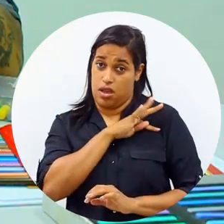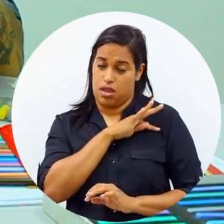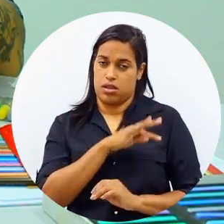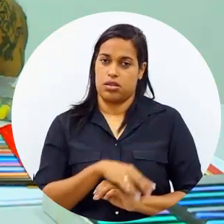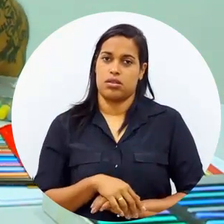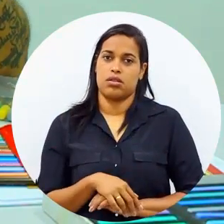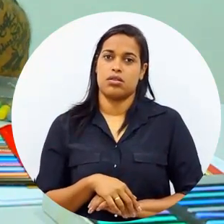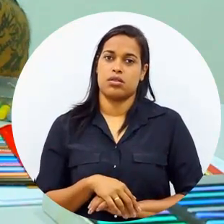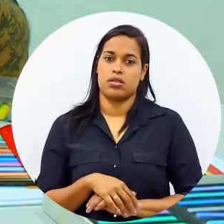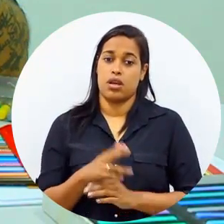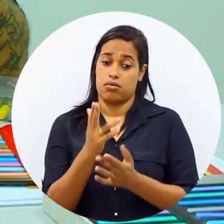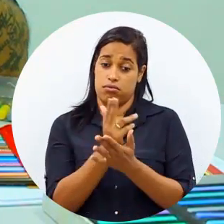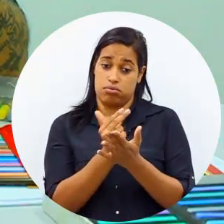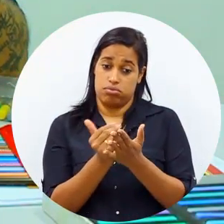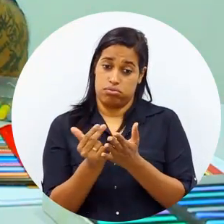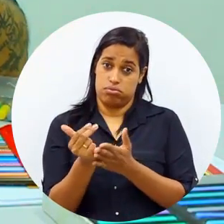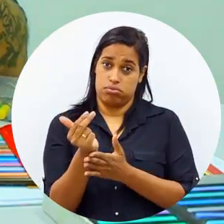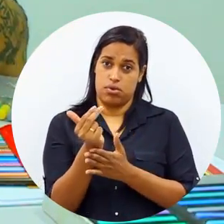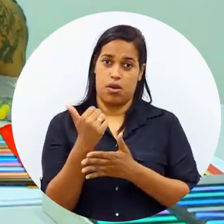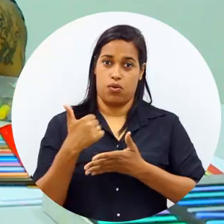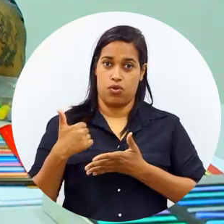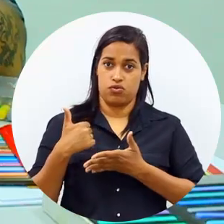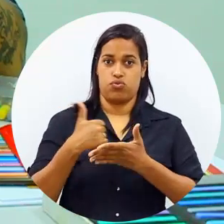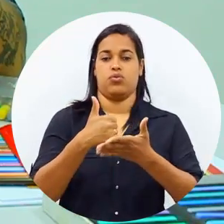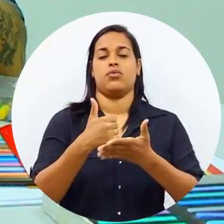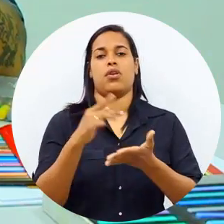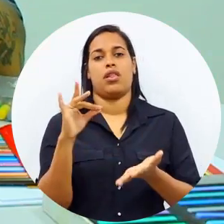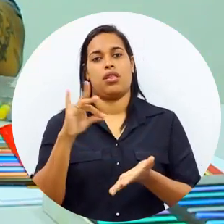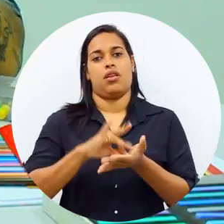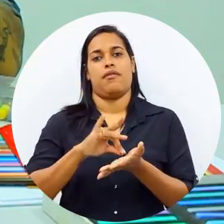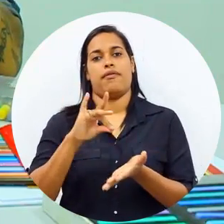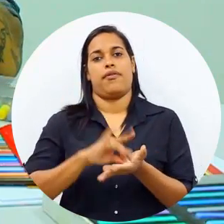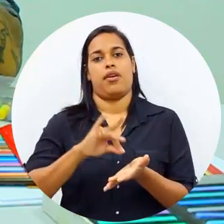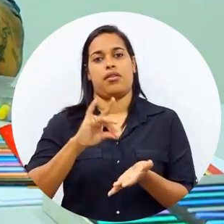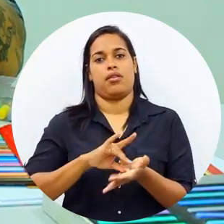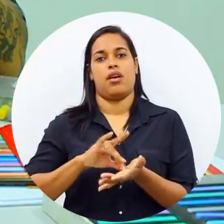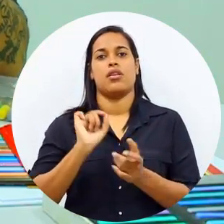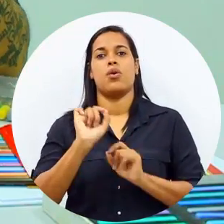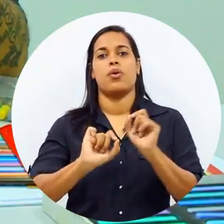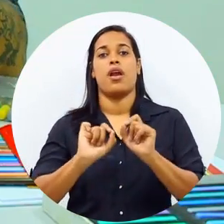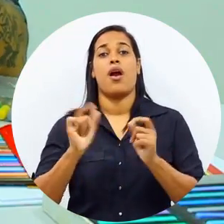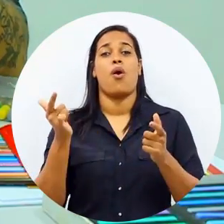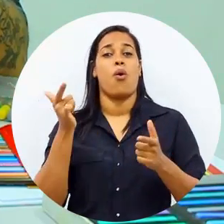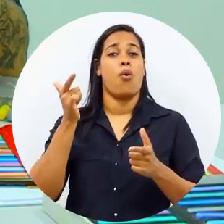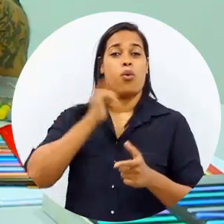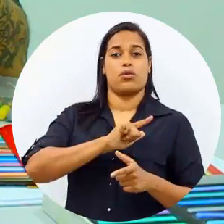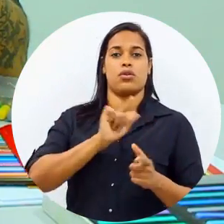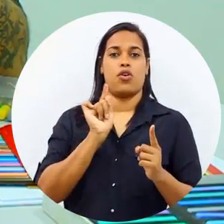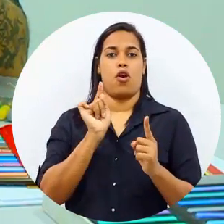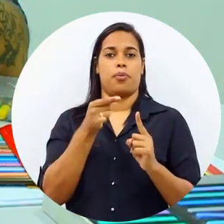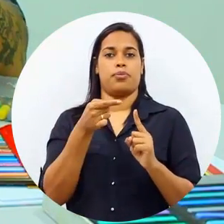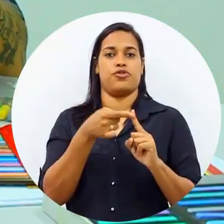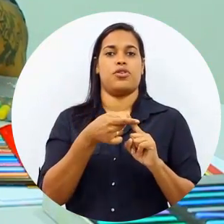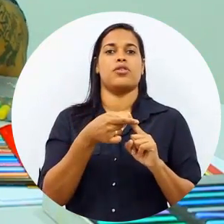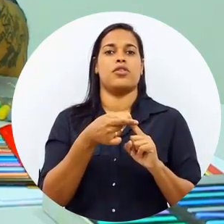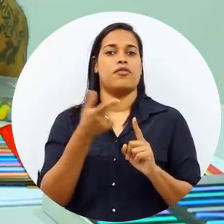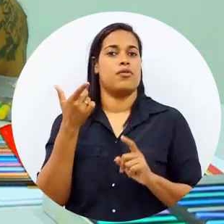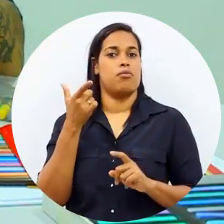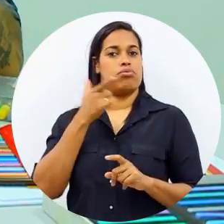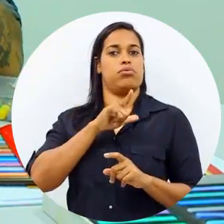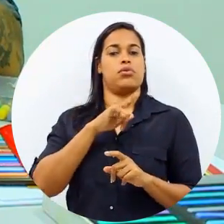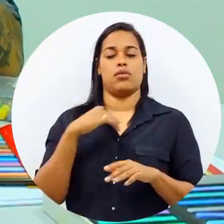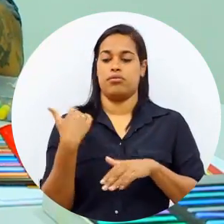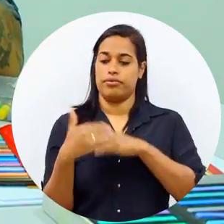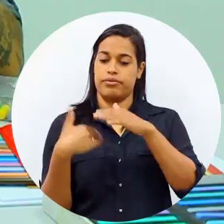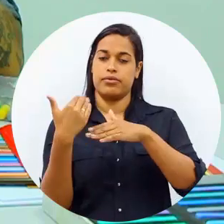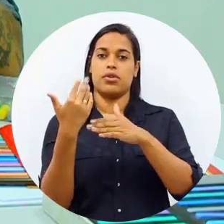técnicas compositivas da imagem nos ajudam justamente a conseguir esse objetivo, a